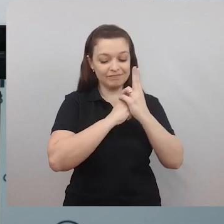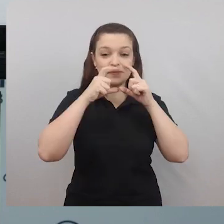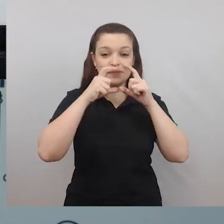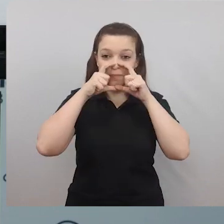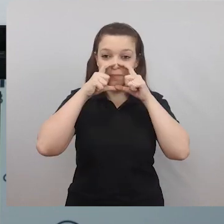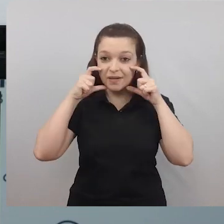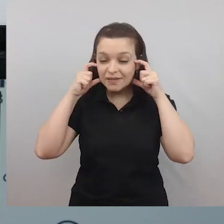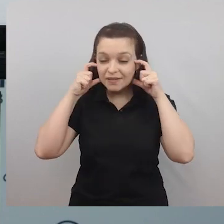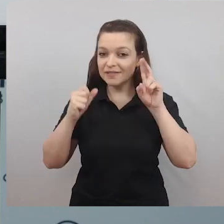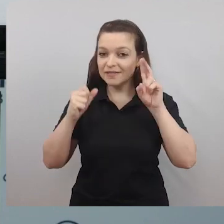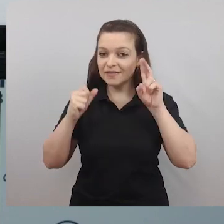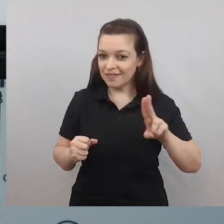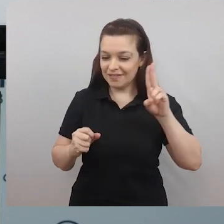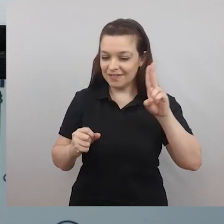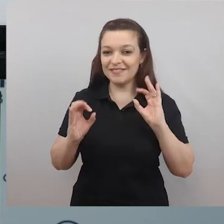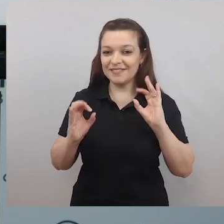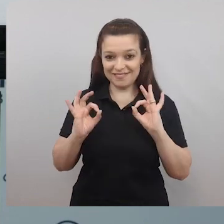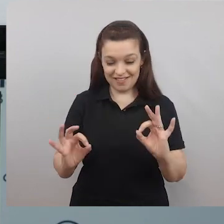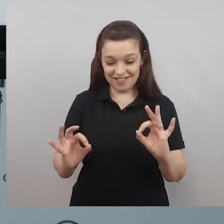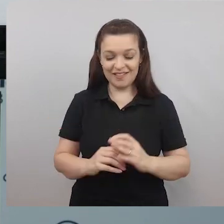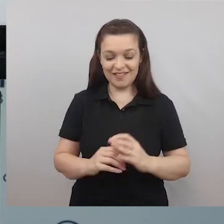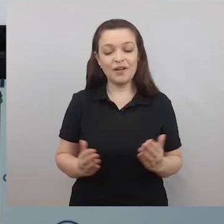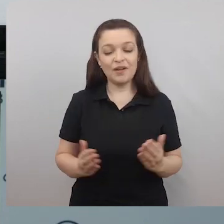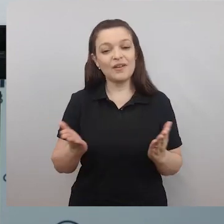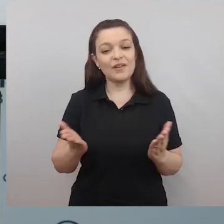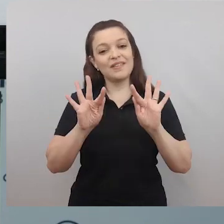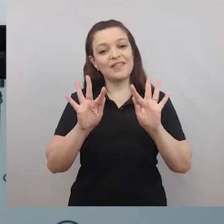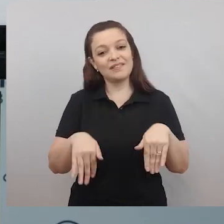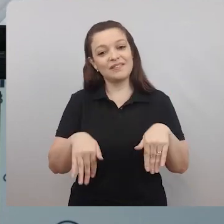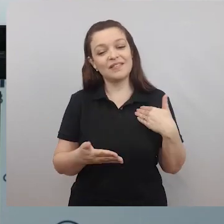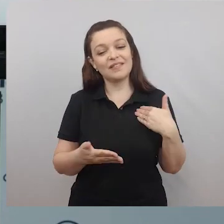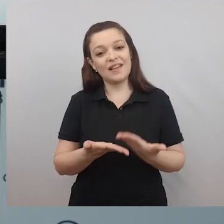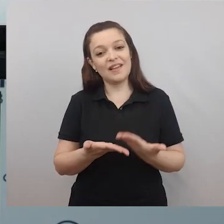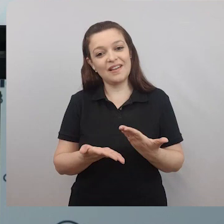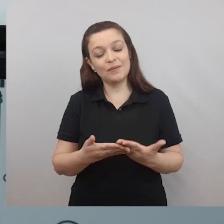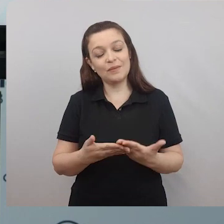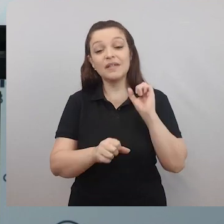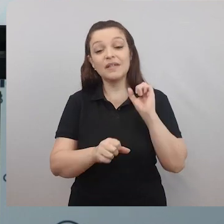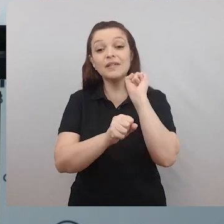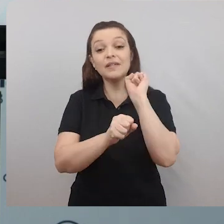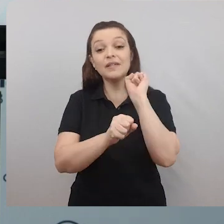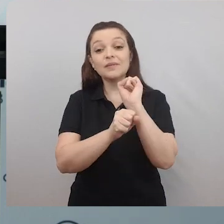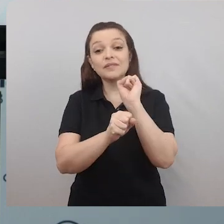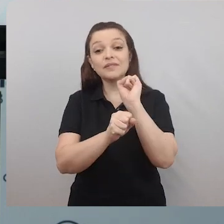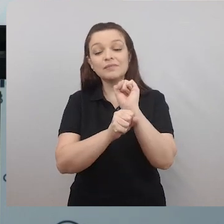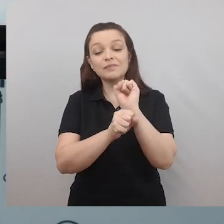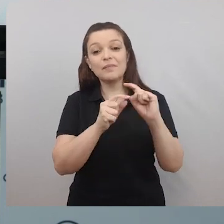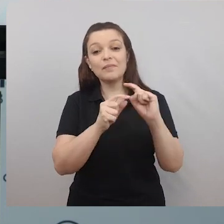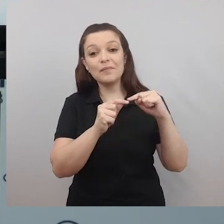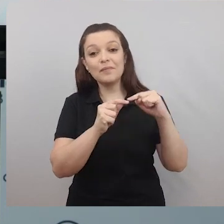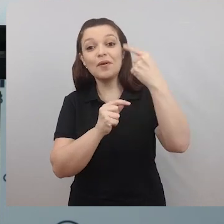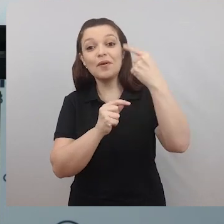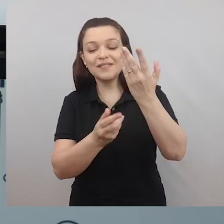máscara, certo? Eu vou ficando por aqui e espero vocês